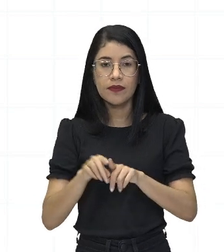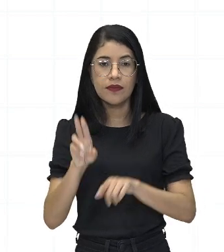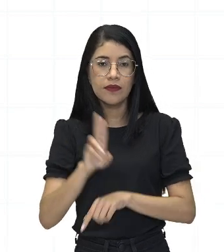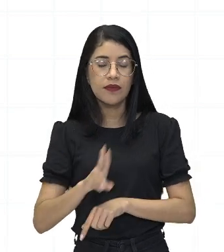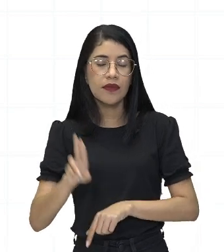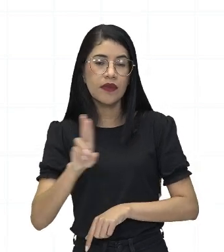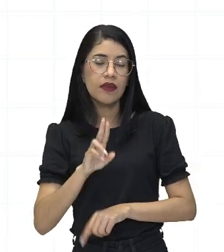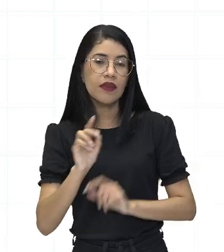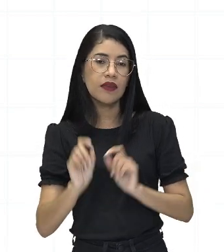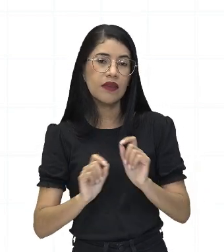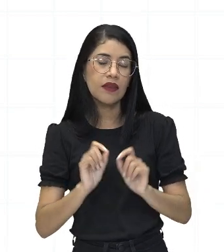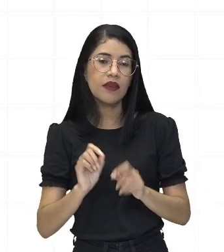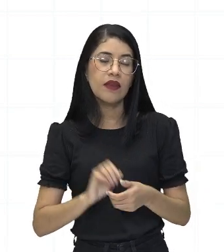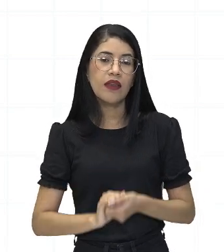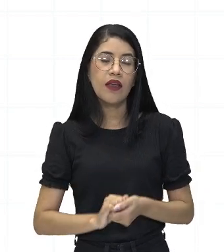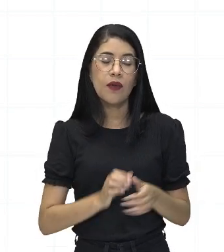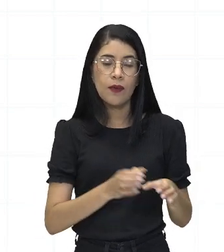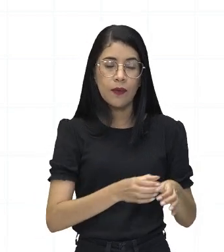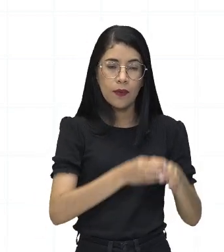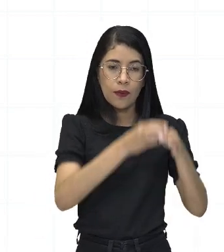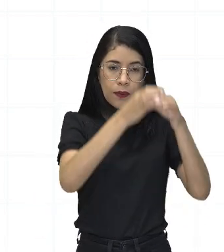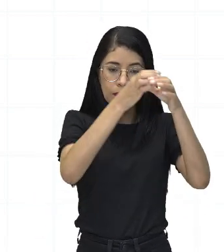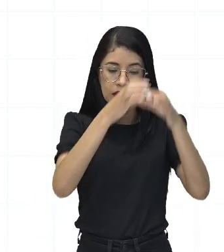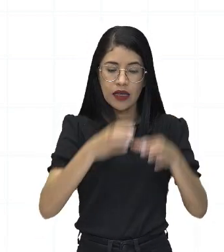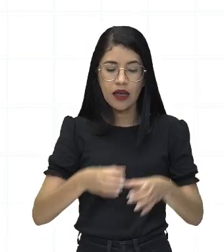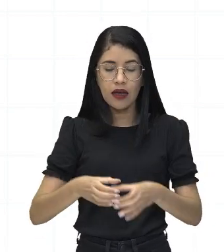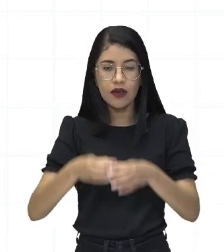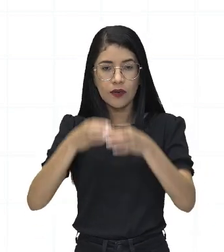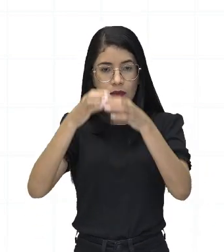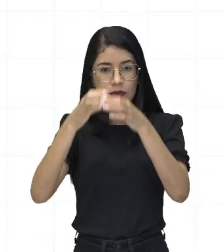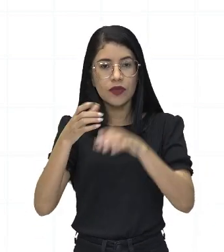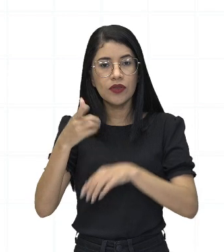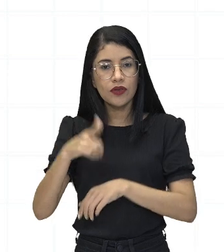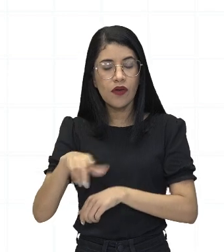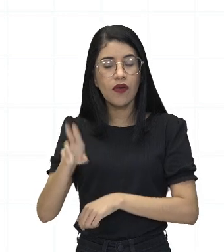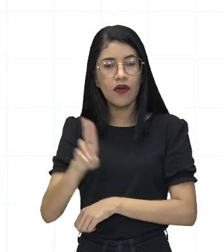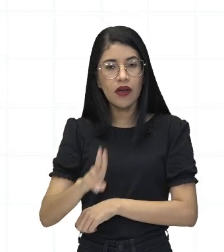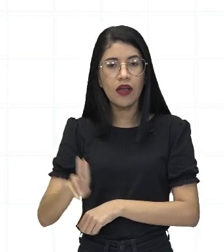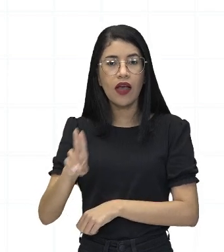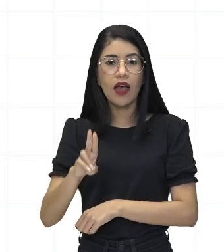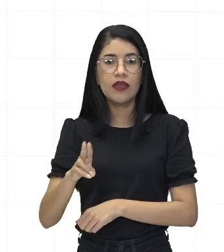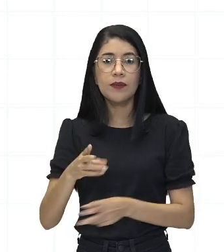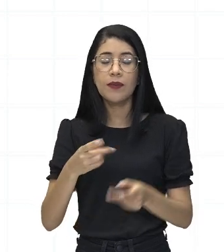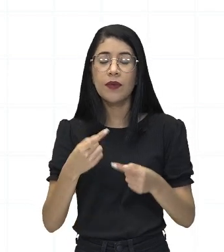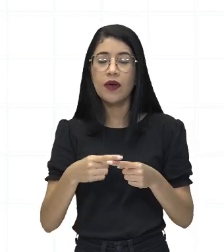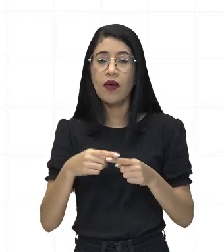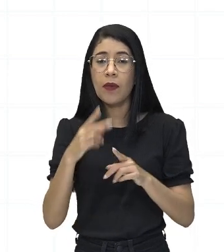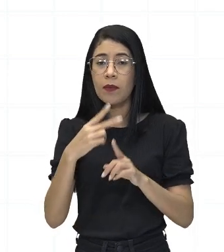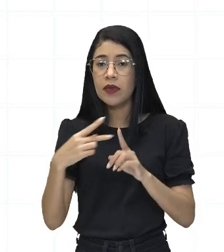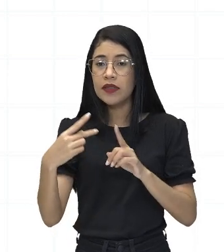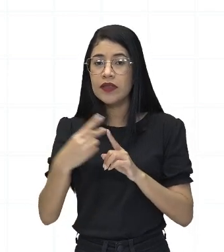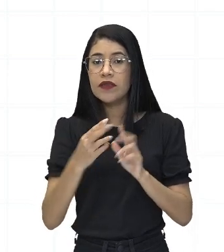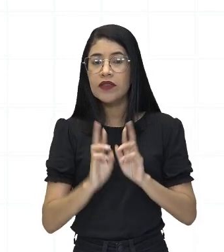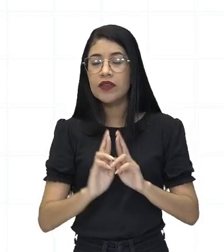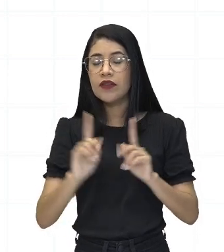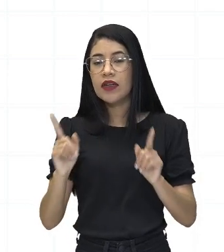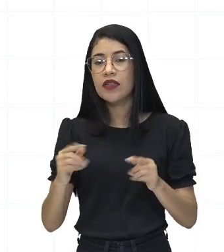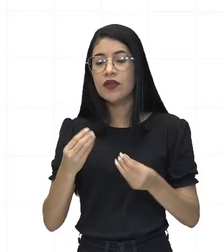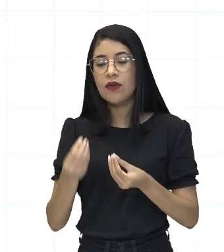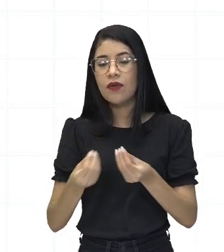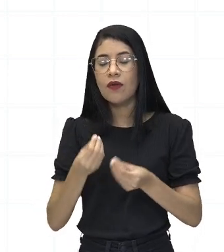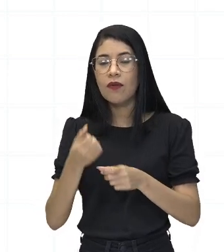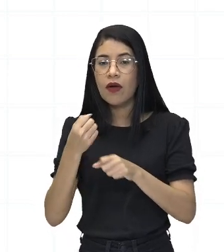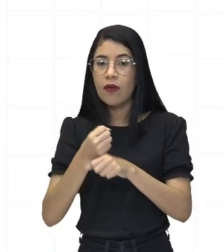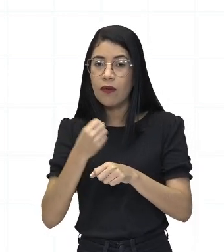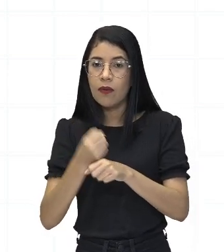utilizado a questão dos arcos. Esse arco ele vai trazer um novo olhar, uma nova forma de